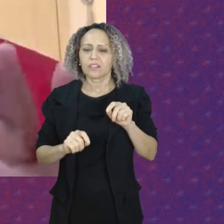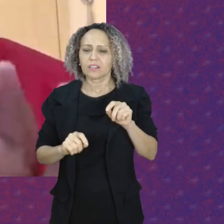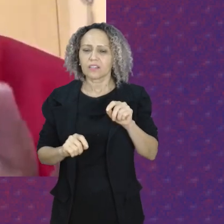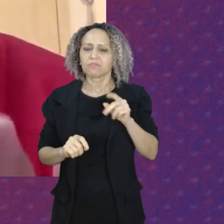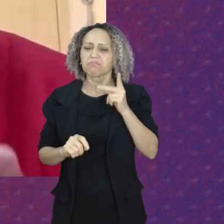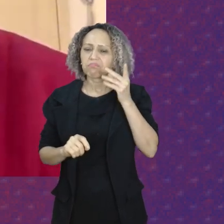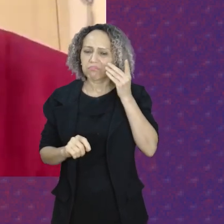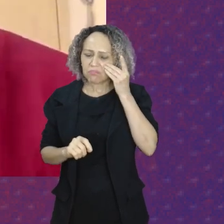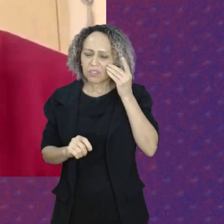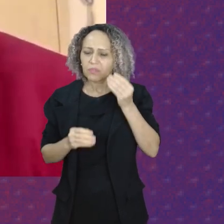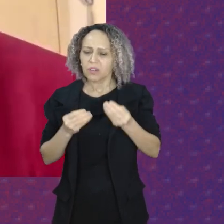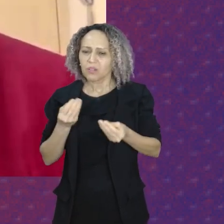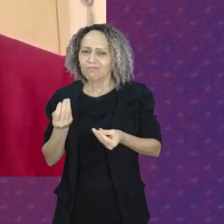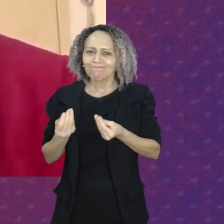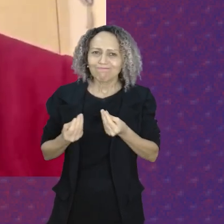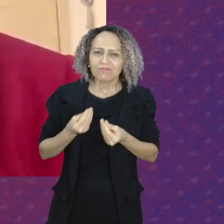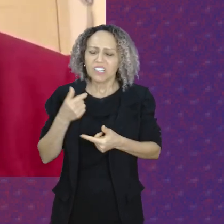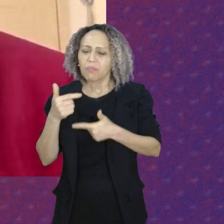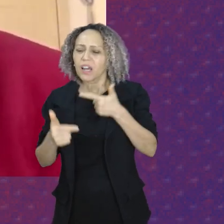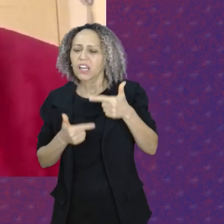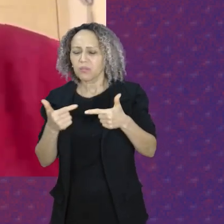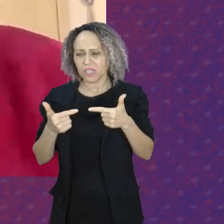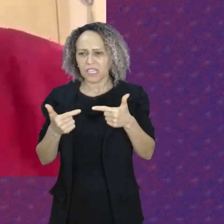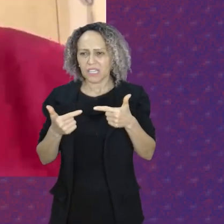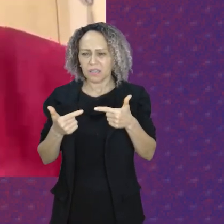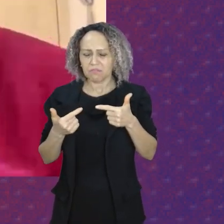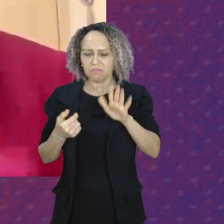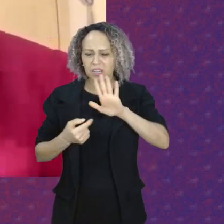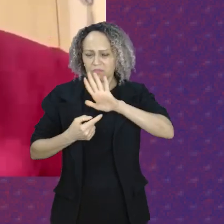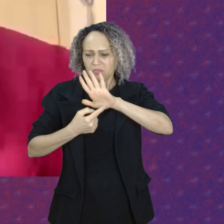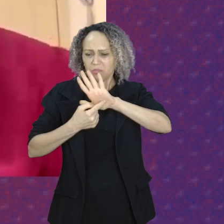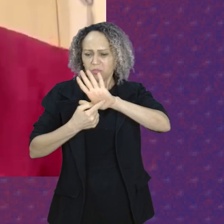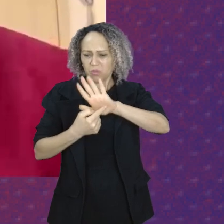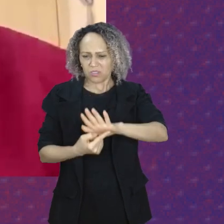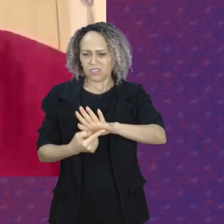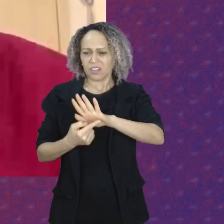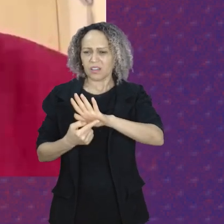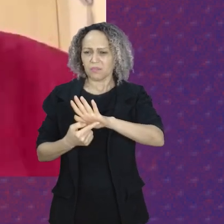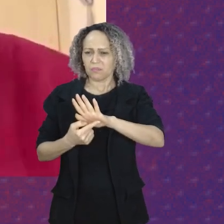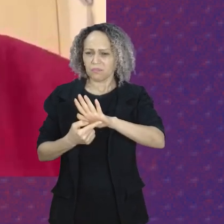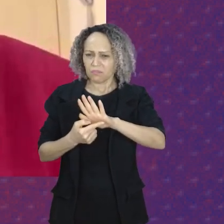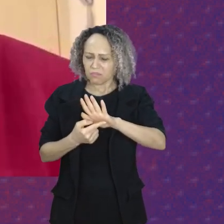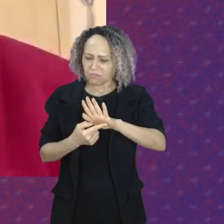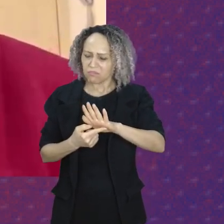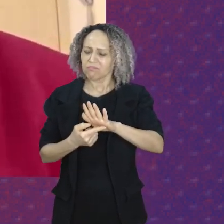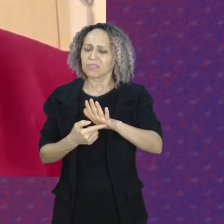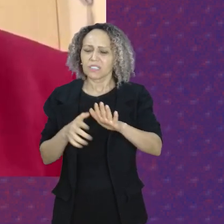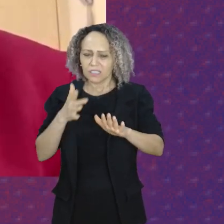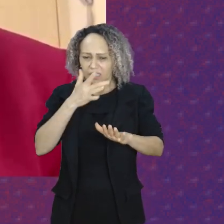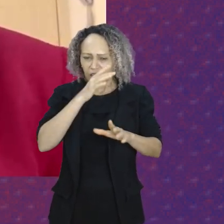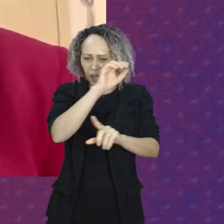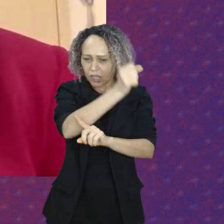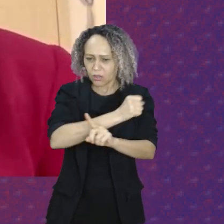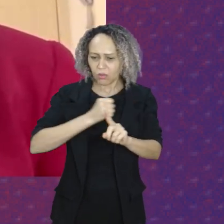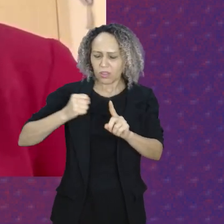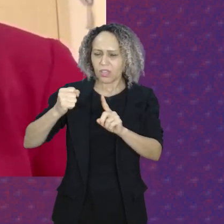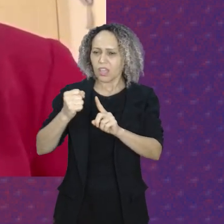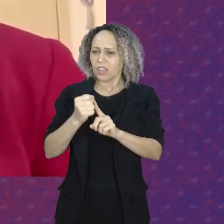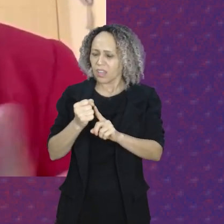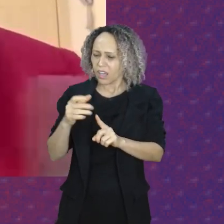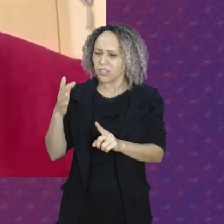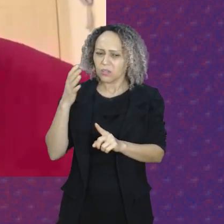uma visibilidade institucional, né? Acho que foi isso que foi também muito importante, porque não